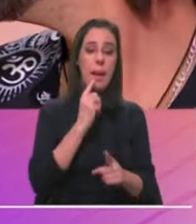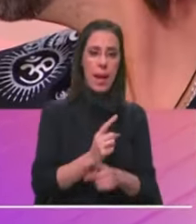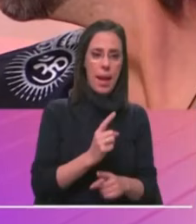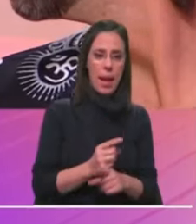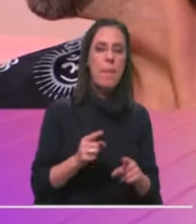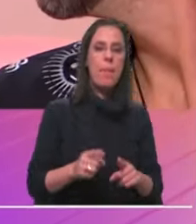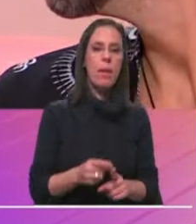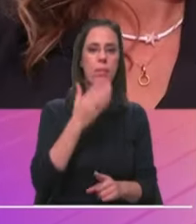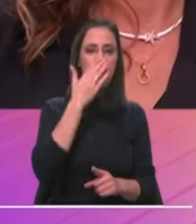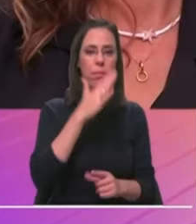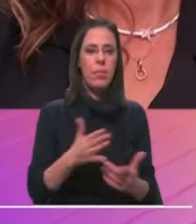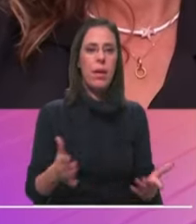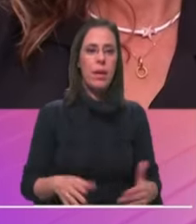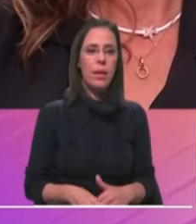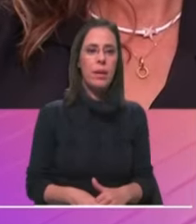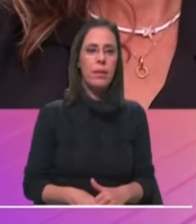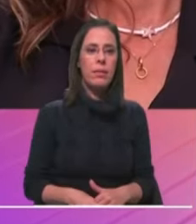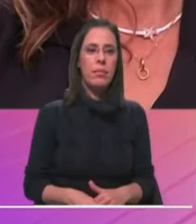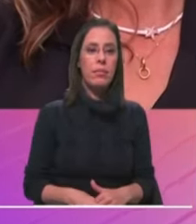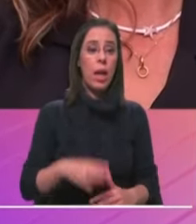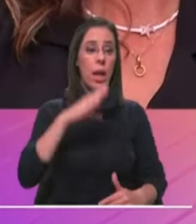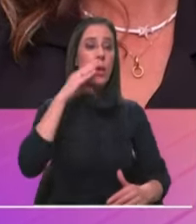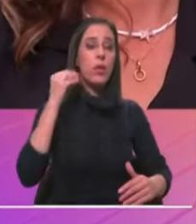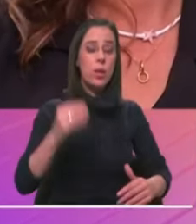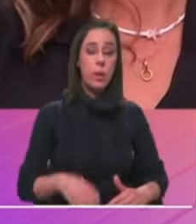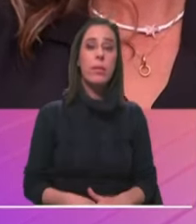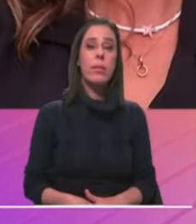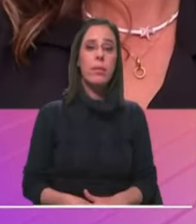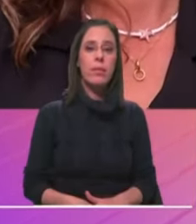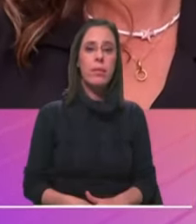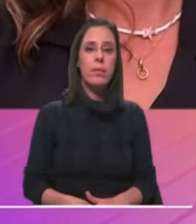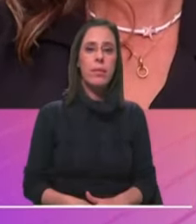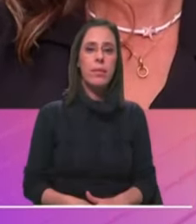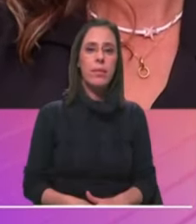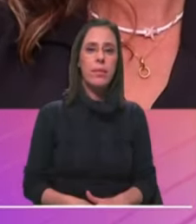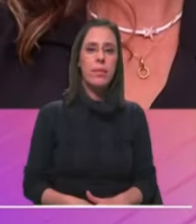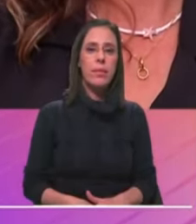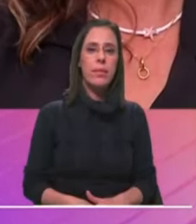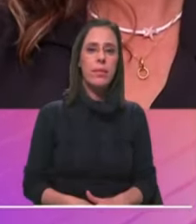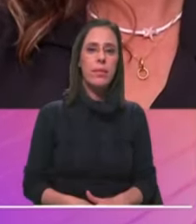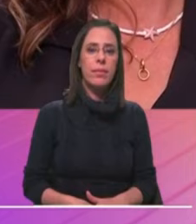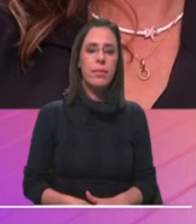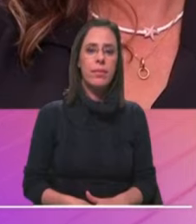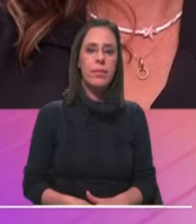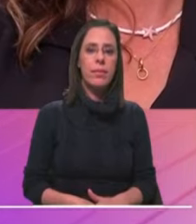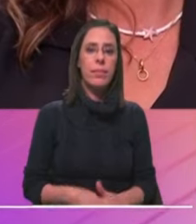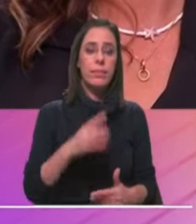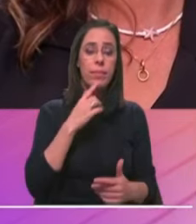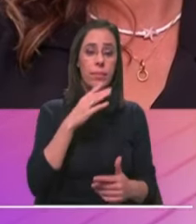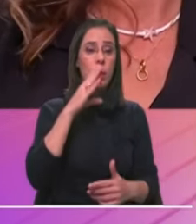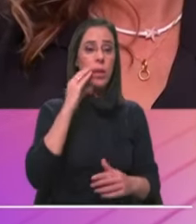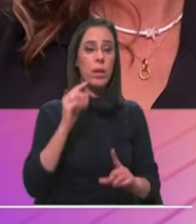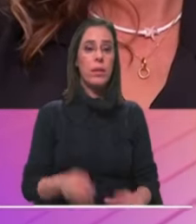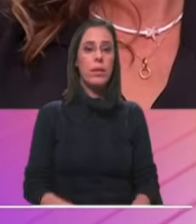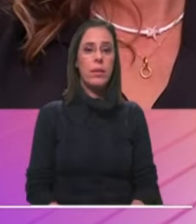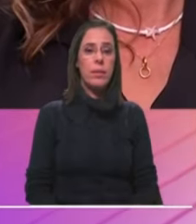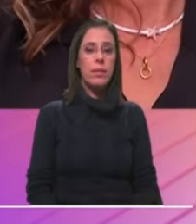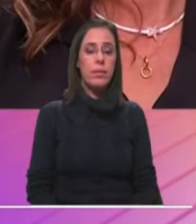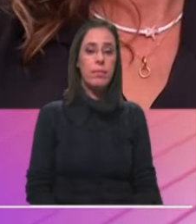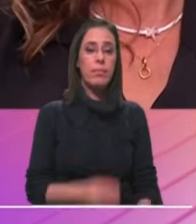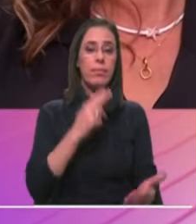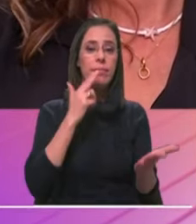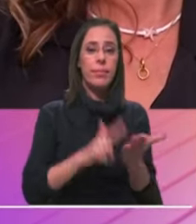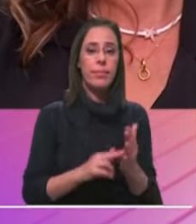conseguia ter uma atitude de crescido de mesmo depois daqu não não é